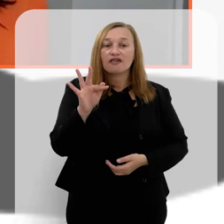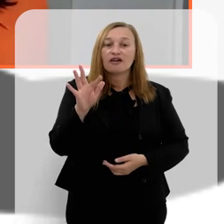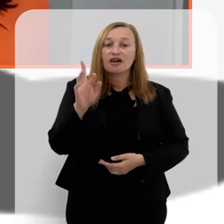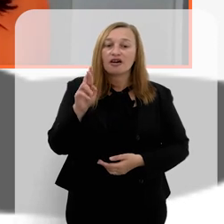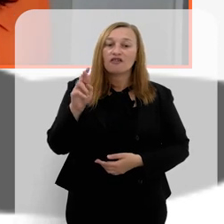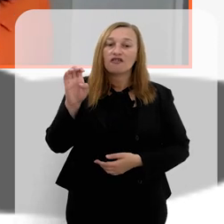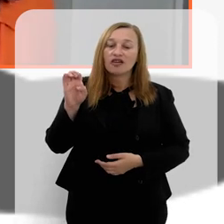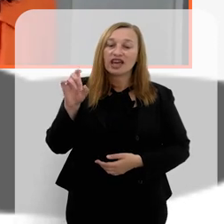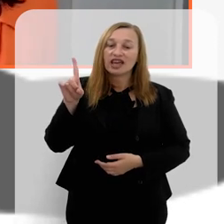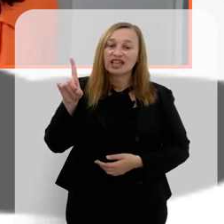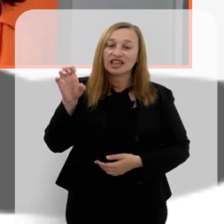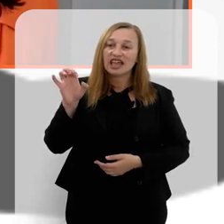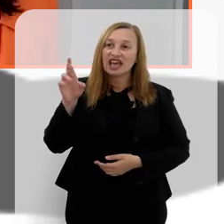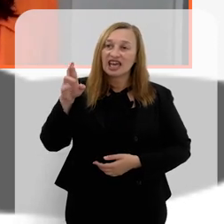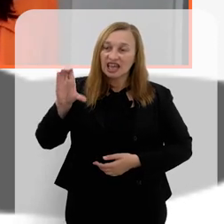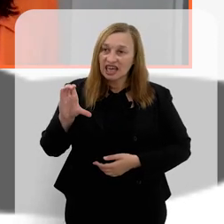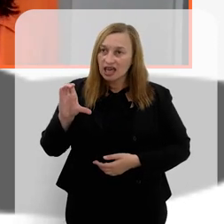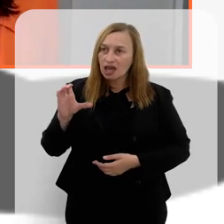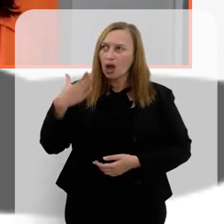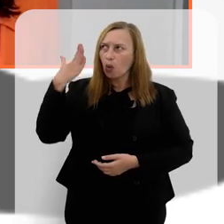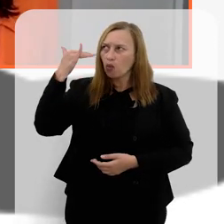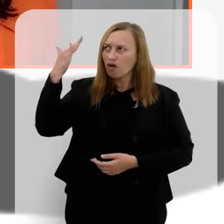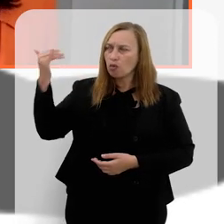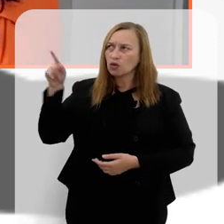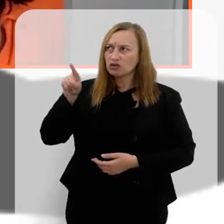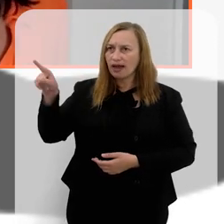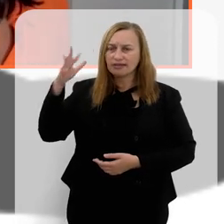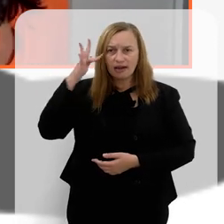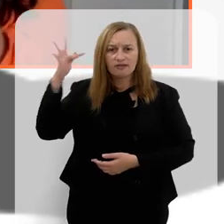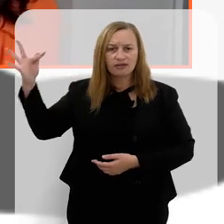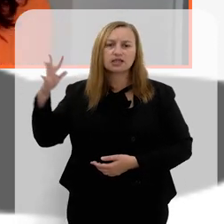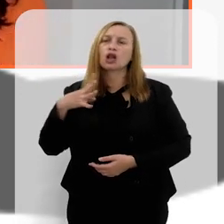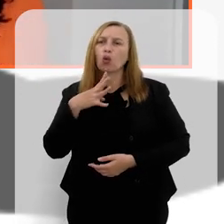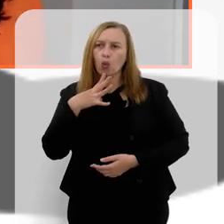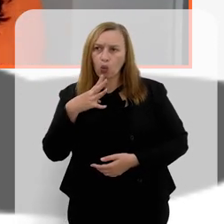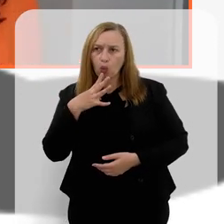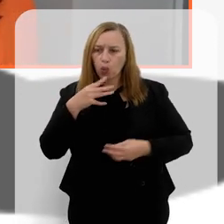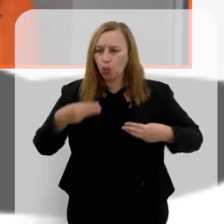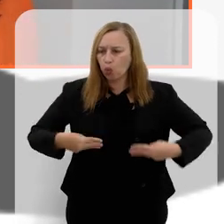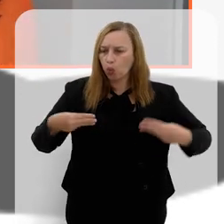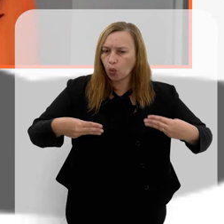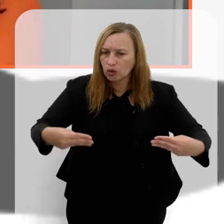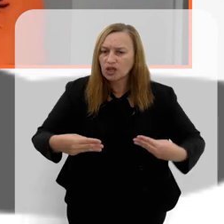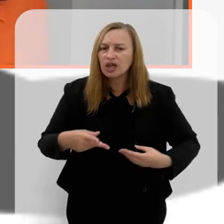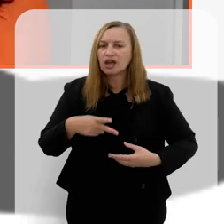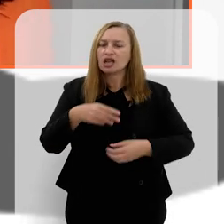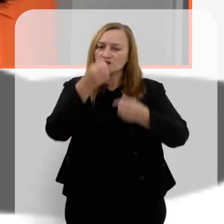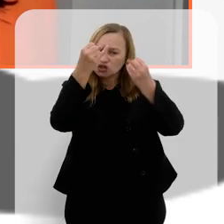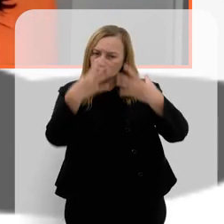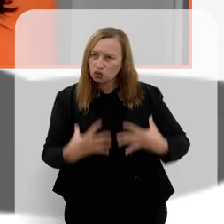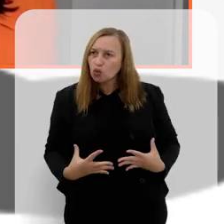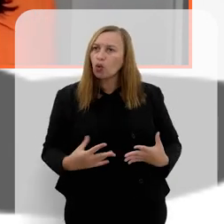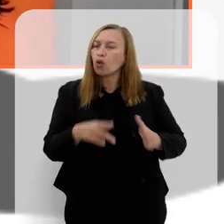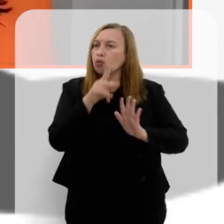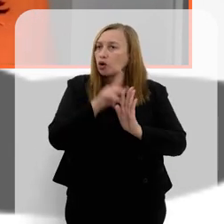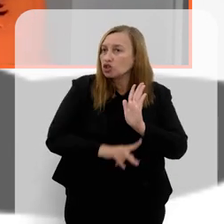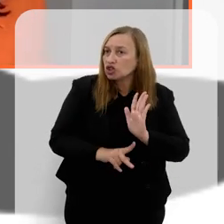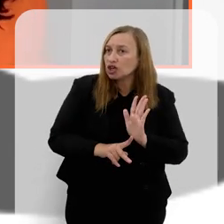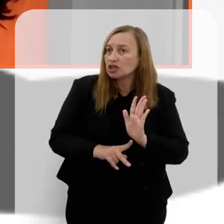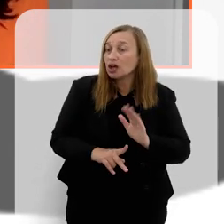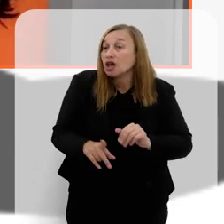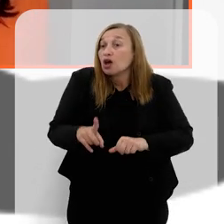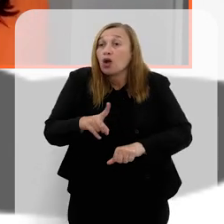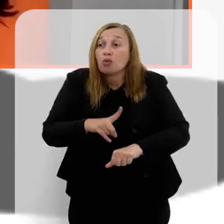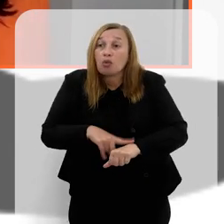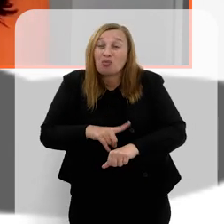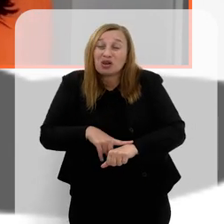o Frederic, como eu disse, ele é muito conhecido, ele conhecia o ministro da Educação e ele falou do projeto. E